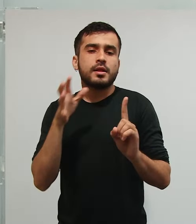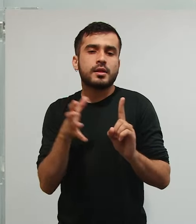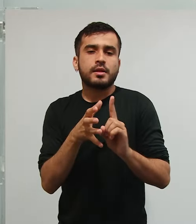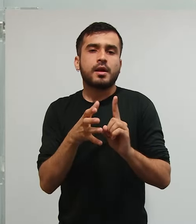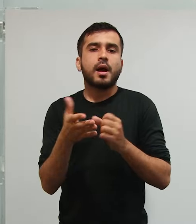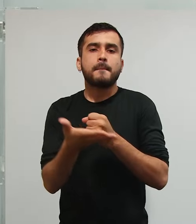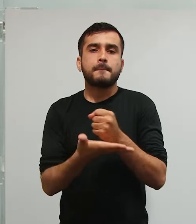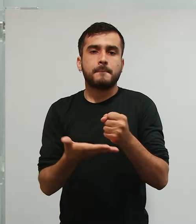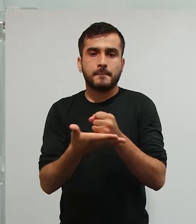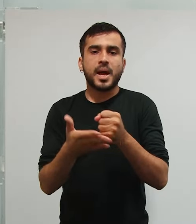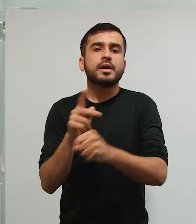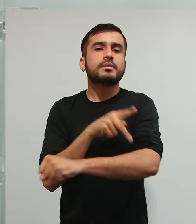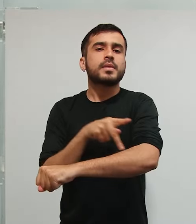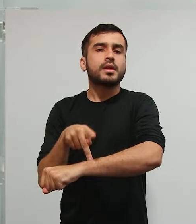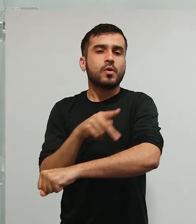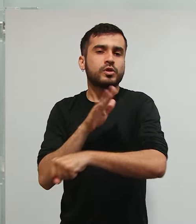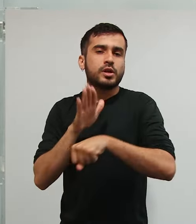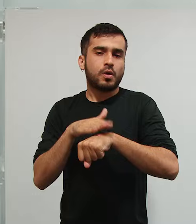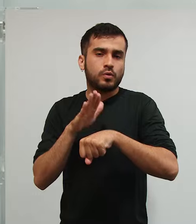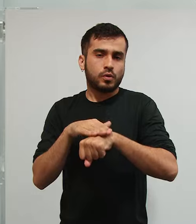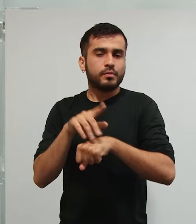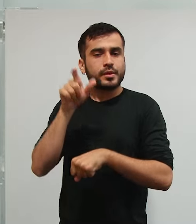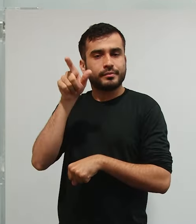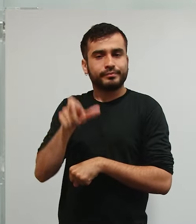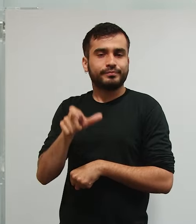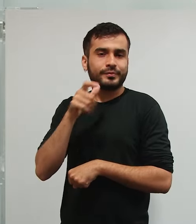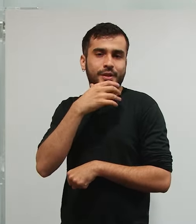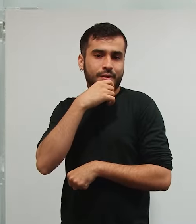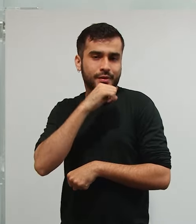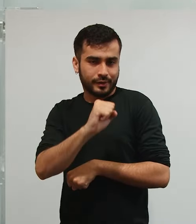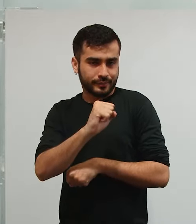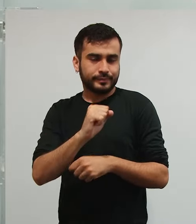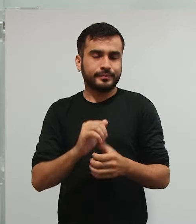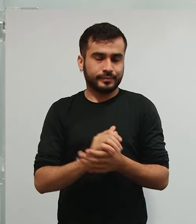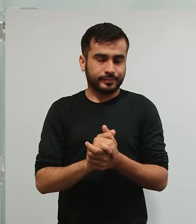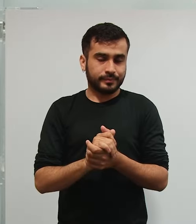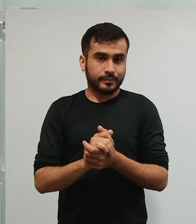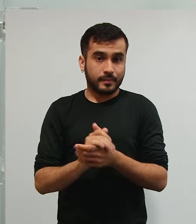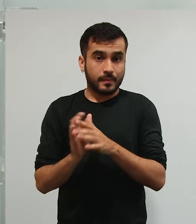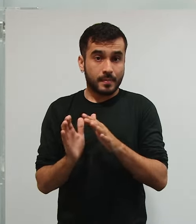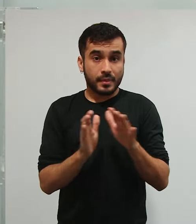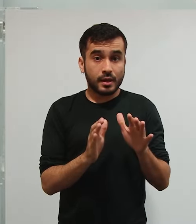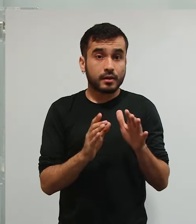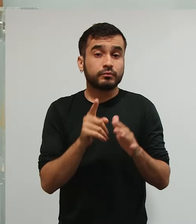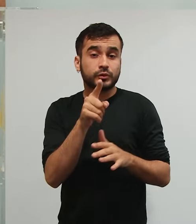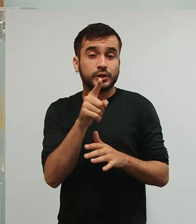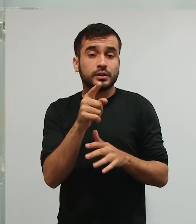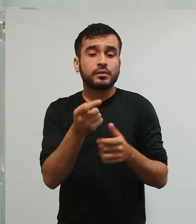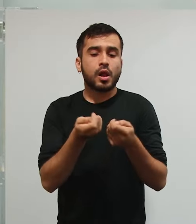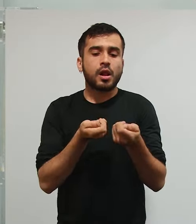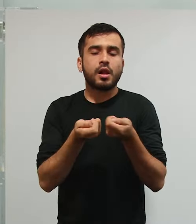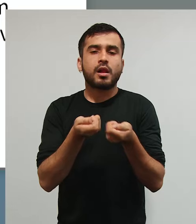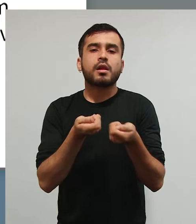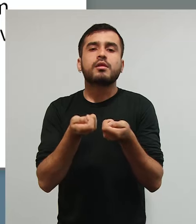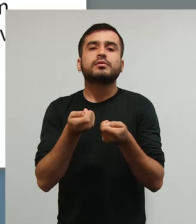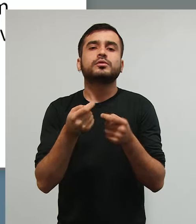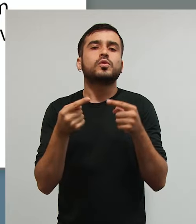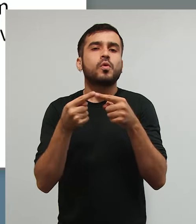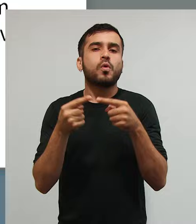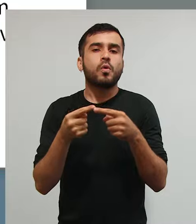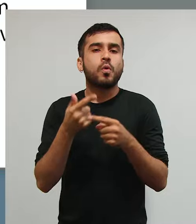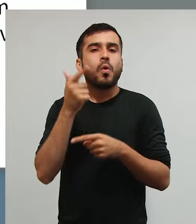especificamente sobre metodologia. Tanto mais a sua inspiração será o livro básico, é Pedagogia da Autonomia. E aí você vai o